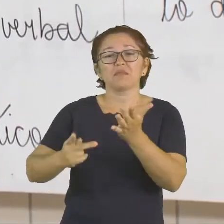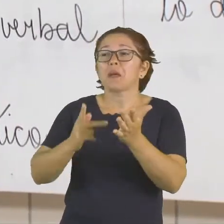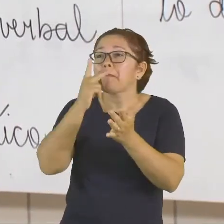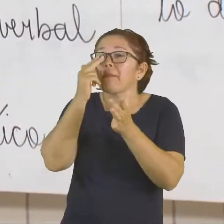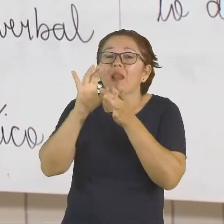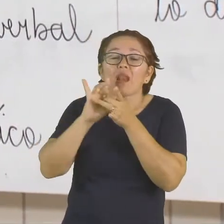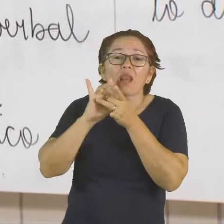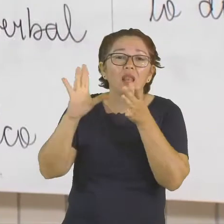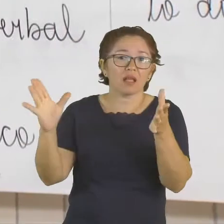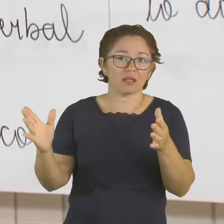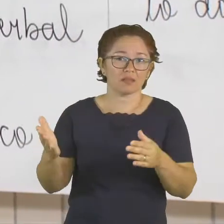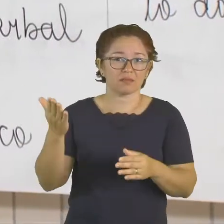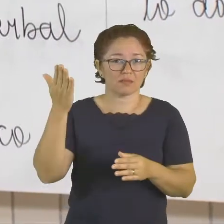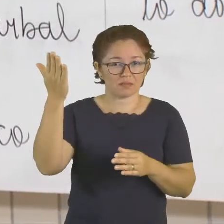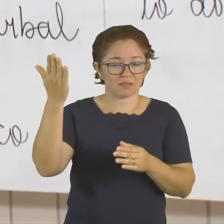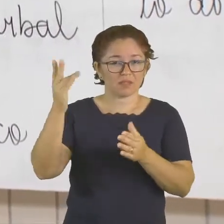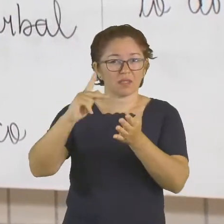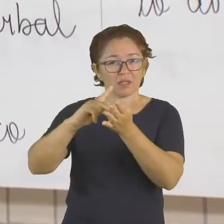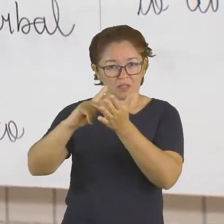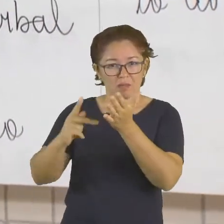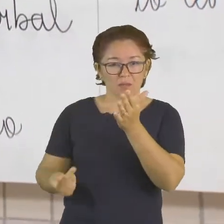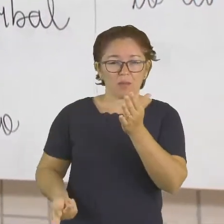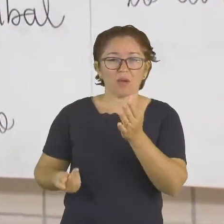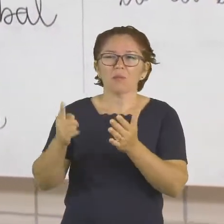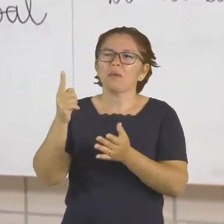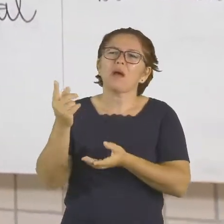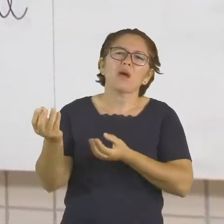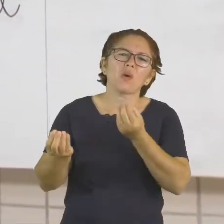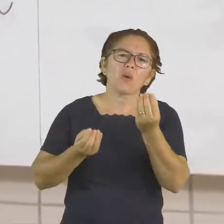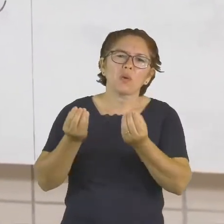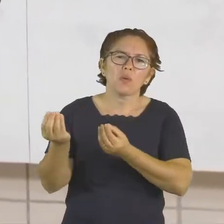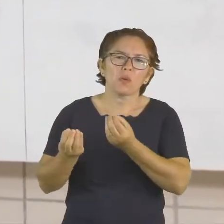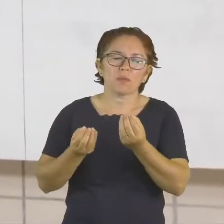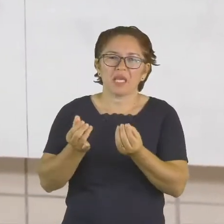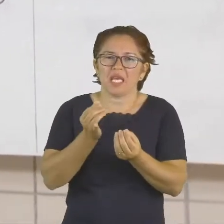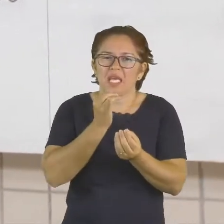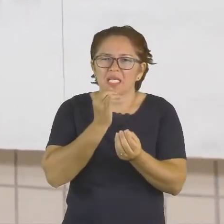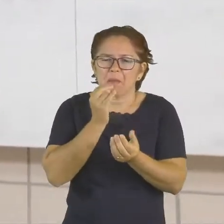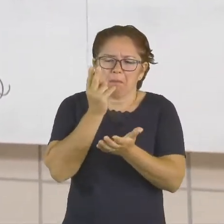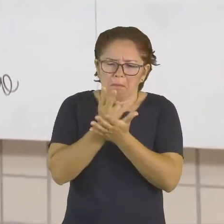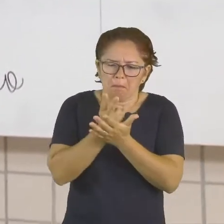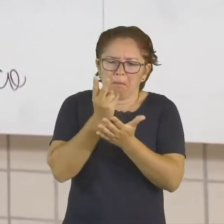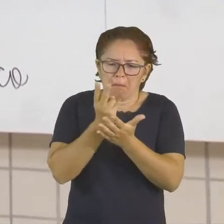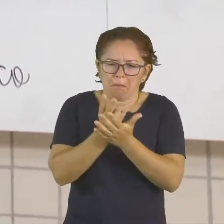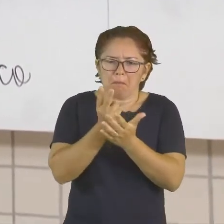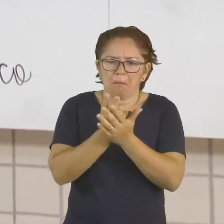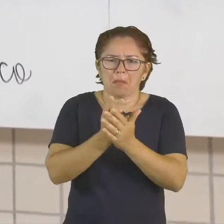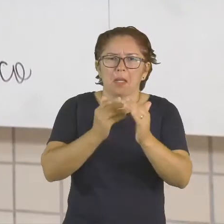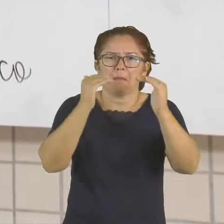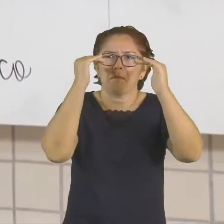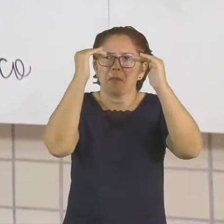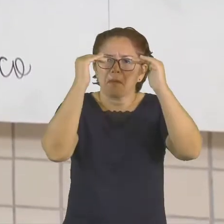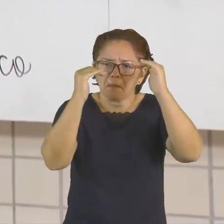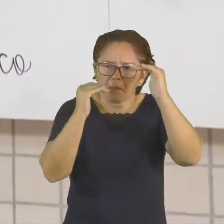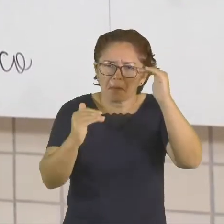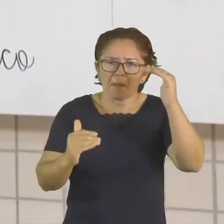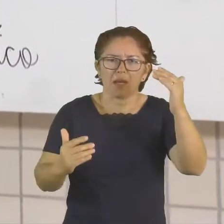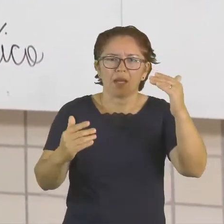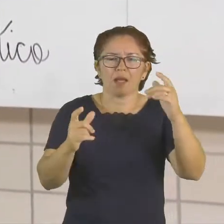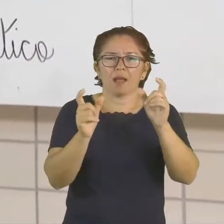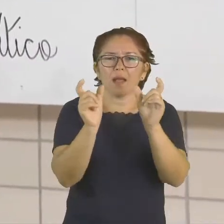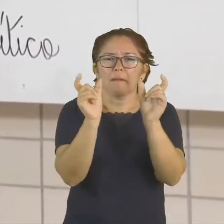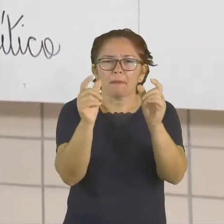Destituída de estrutura poética. Destituída não tem rima, não tem métrica, não